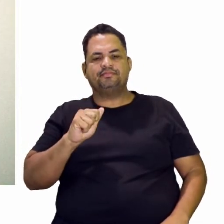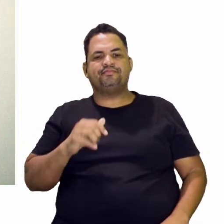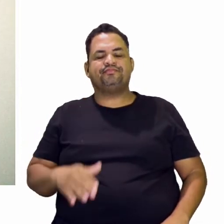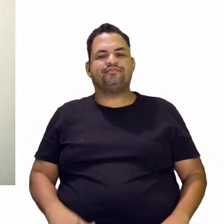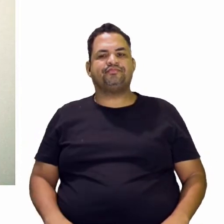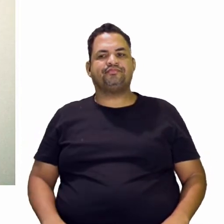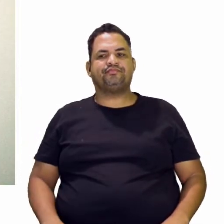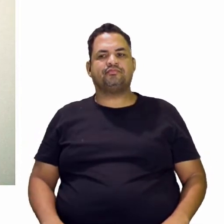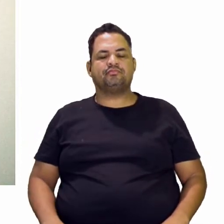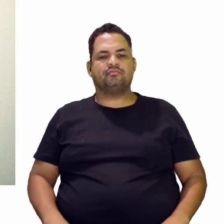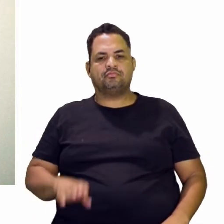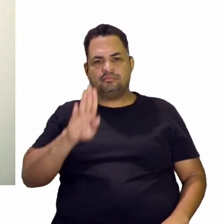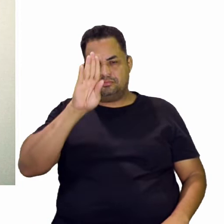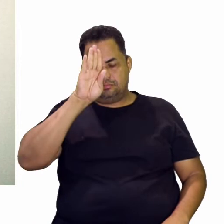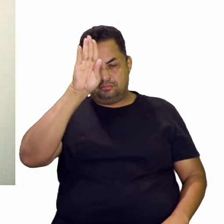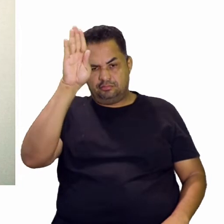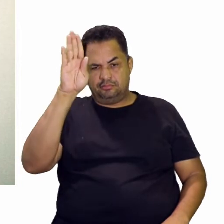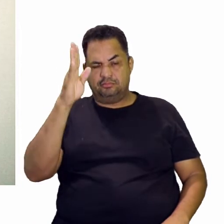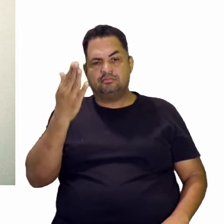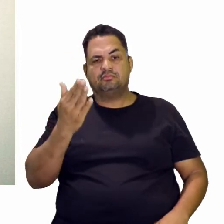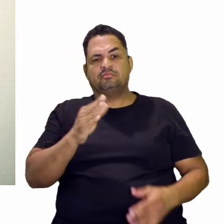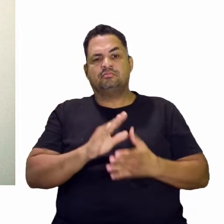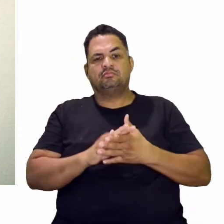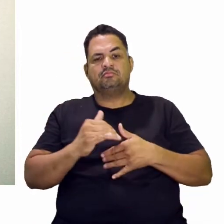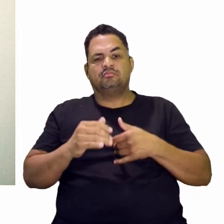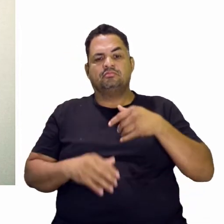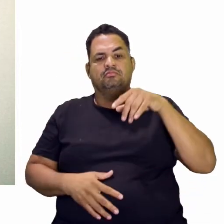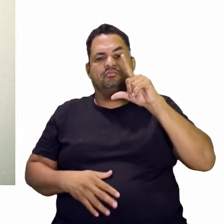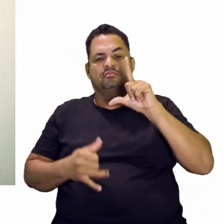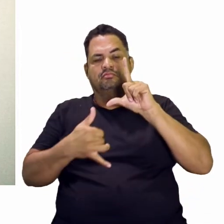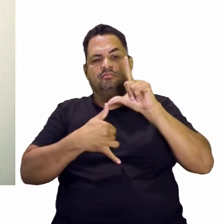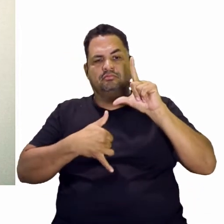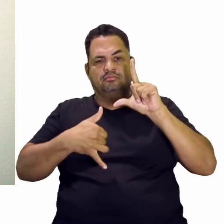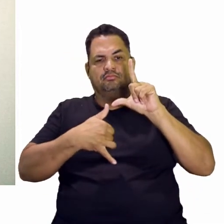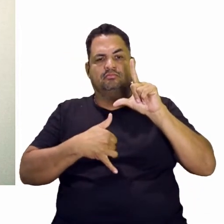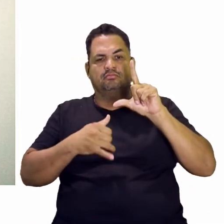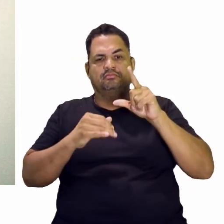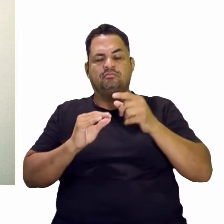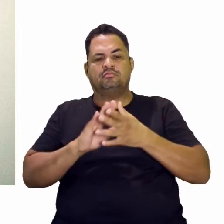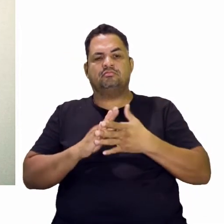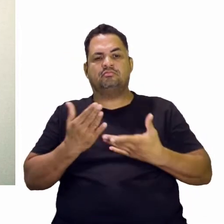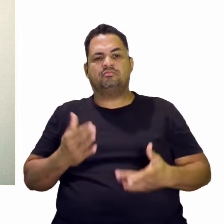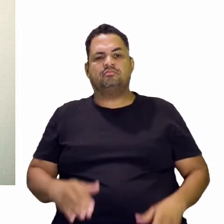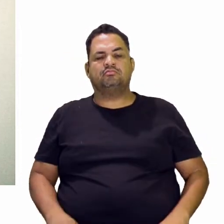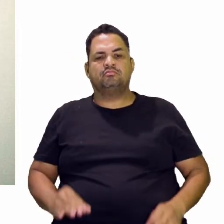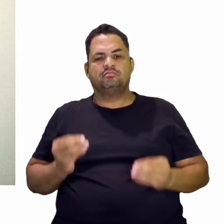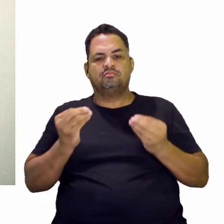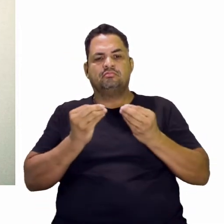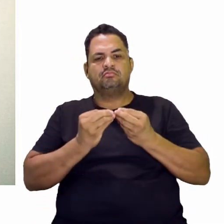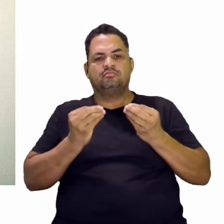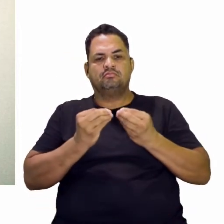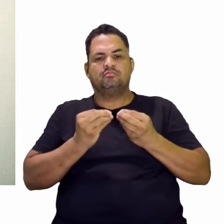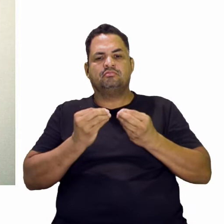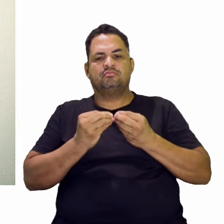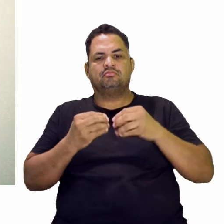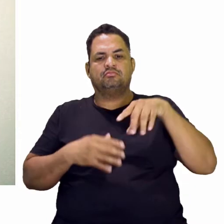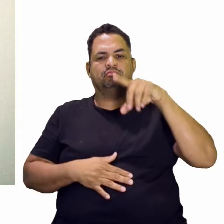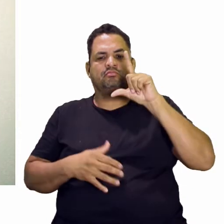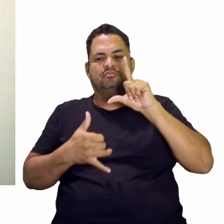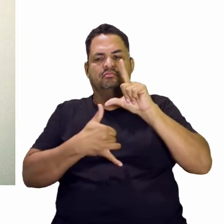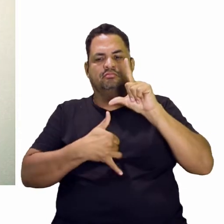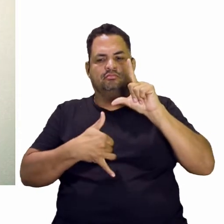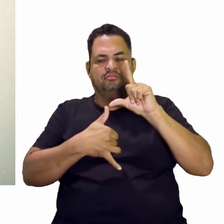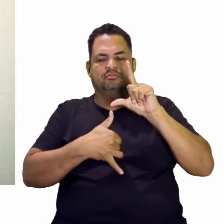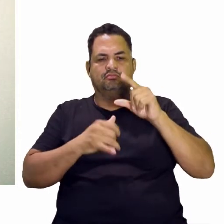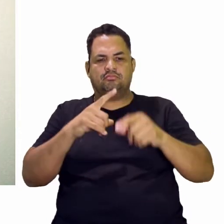componente primordial de um lipídio. Toda vez que você vê um glicerol, é uma molécula de lipídio. E